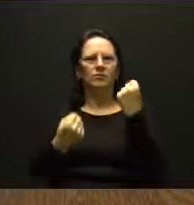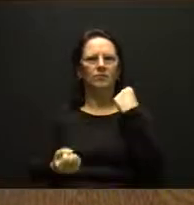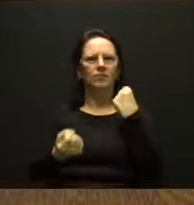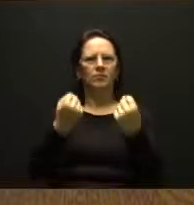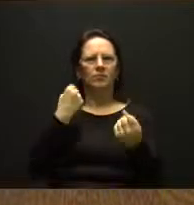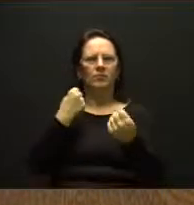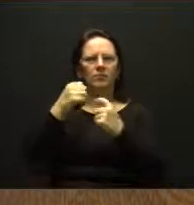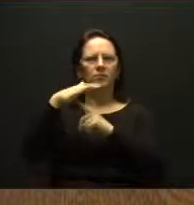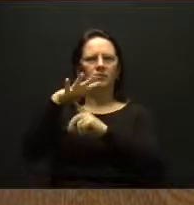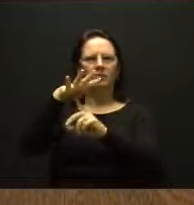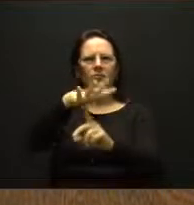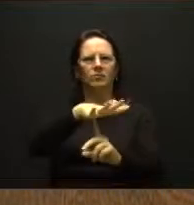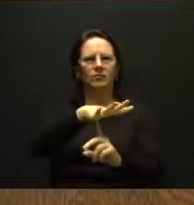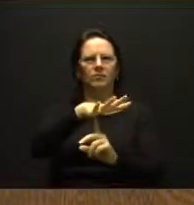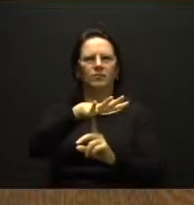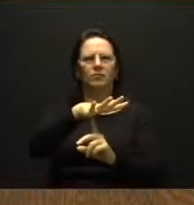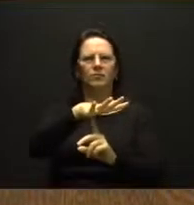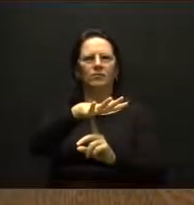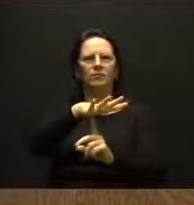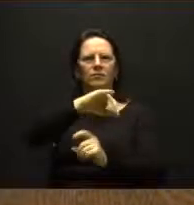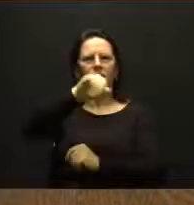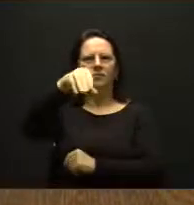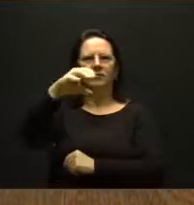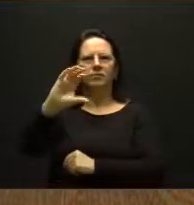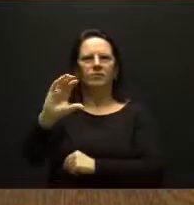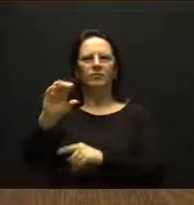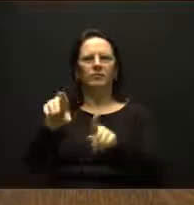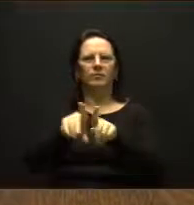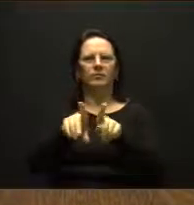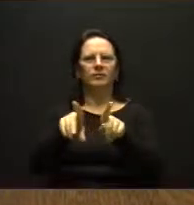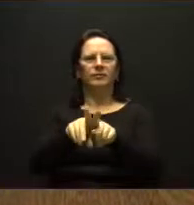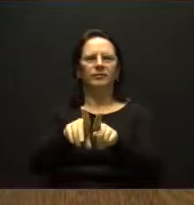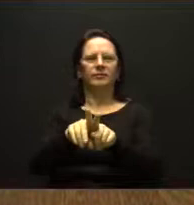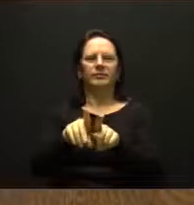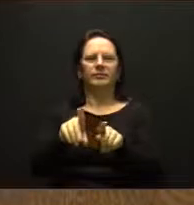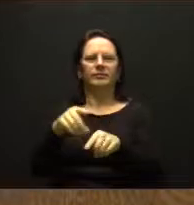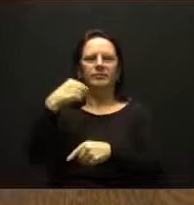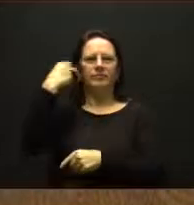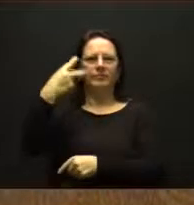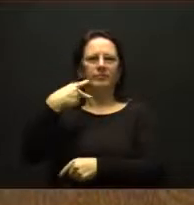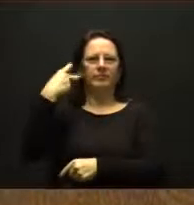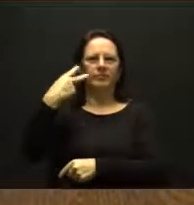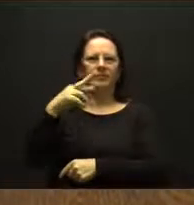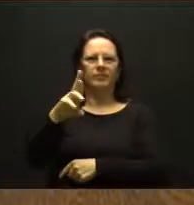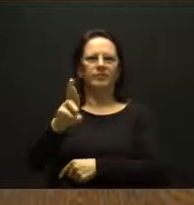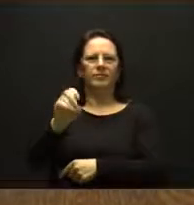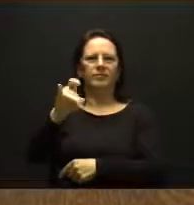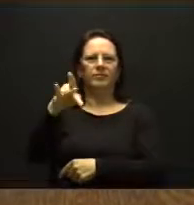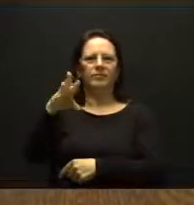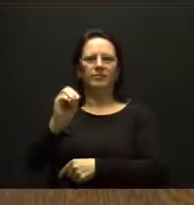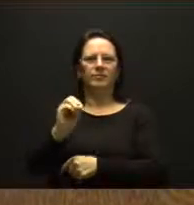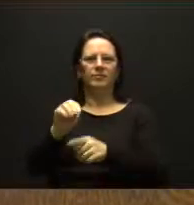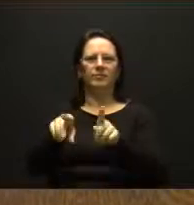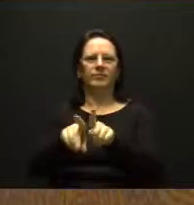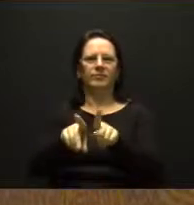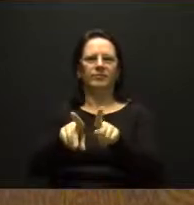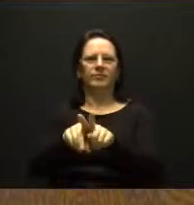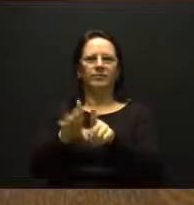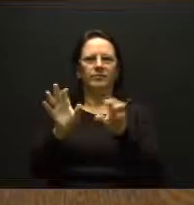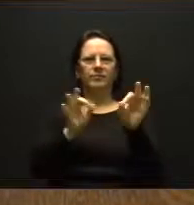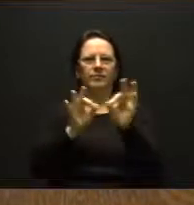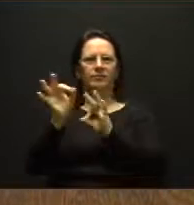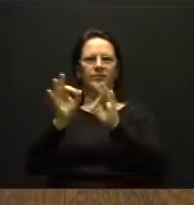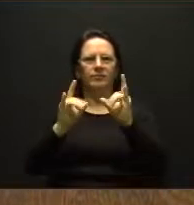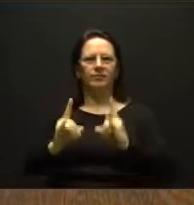na praça de janeiro jardim casqueiro caminho do rodrigo ramos soares reforma no